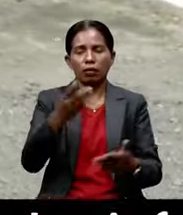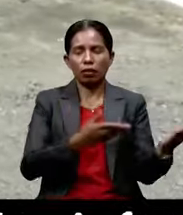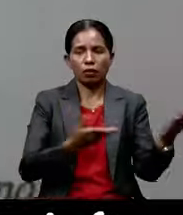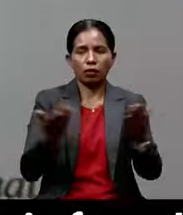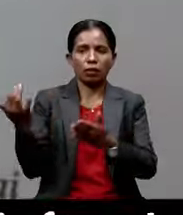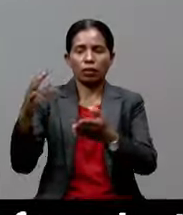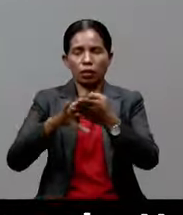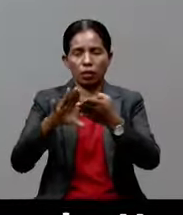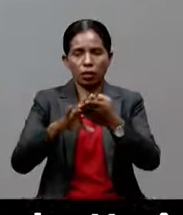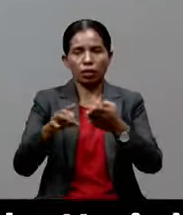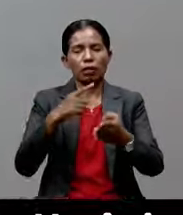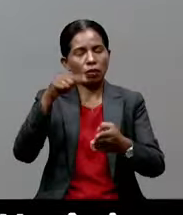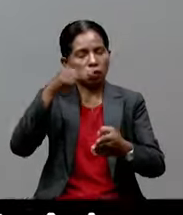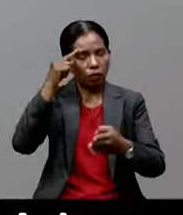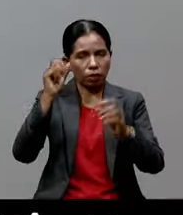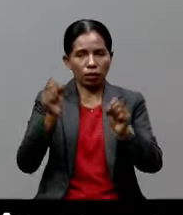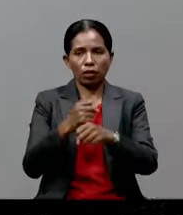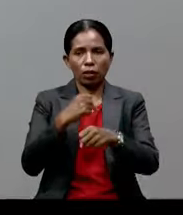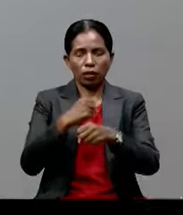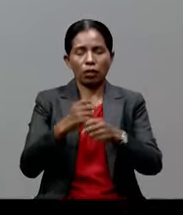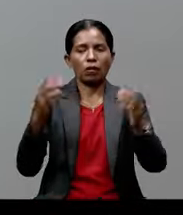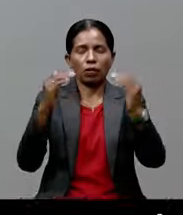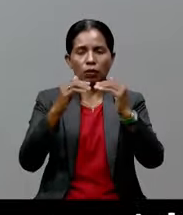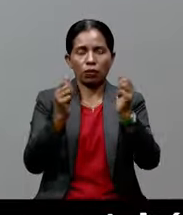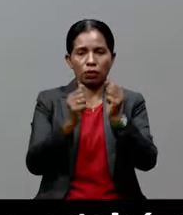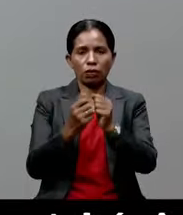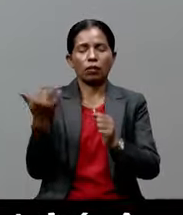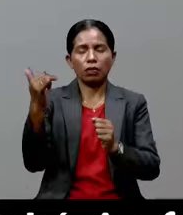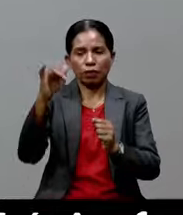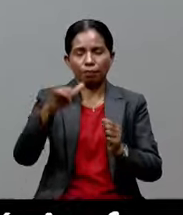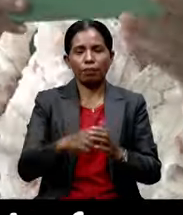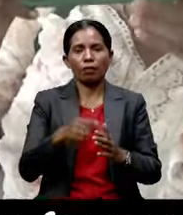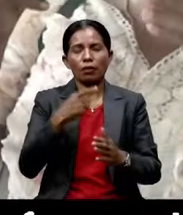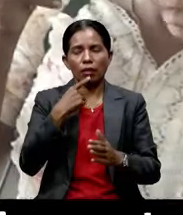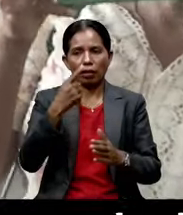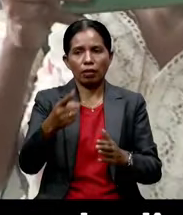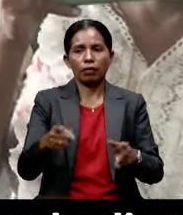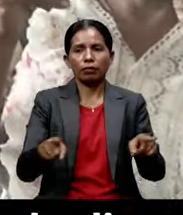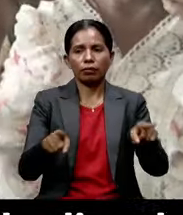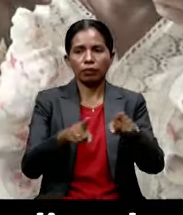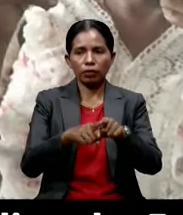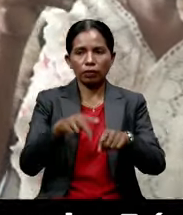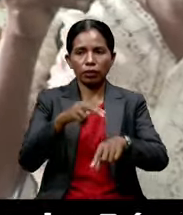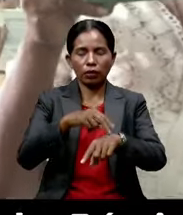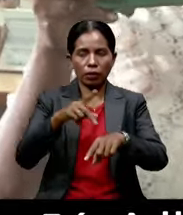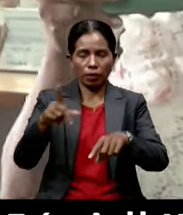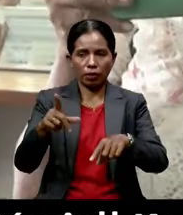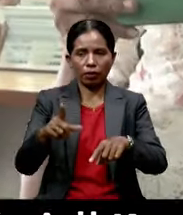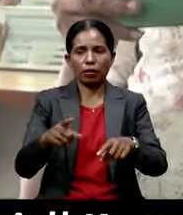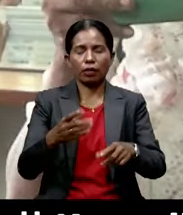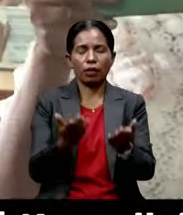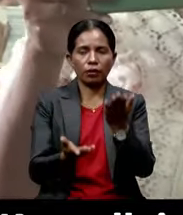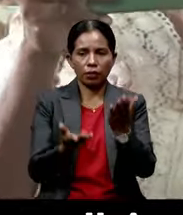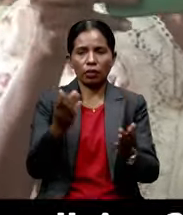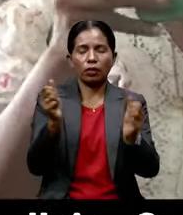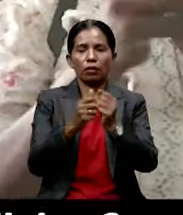carta reclamação ato governo tem que halo uluk diálogo, o Sira. Kami sugere ba Direção Nacional Terras Propriedade atu tentu di